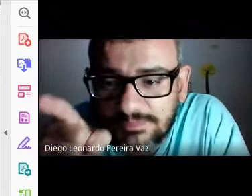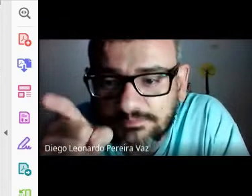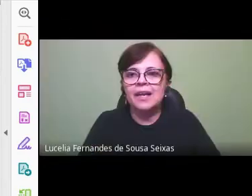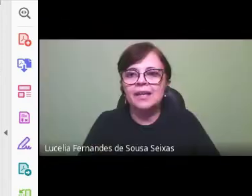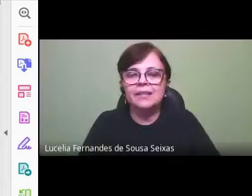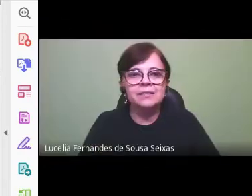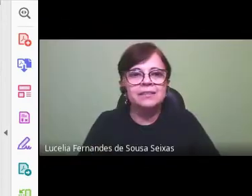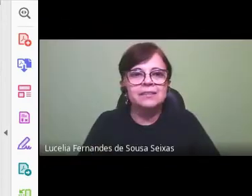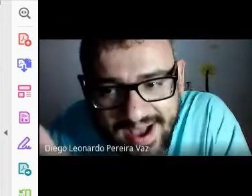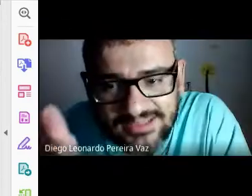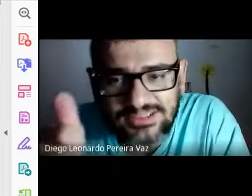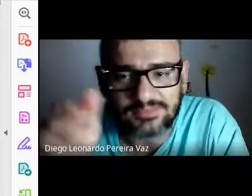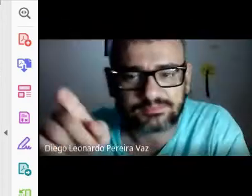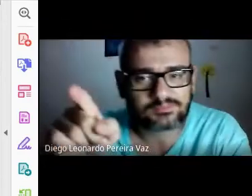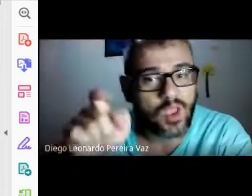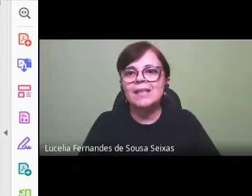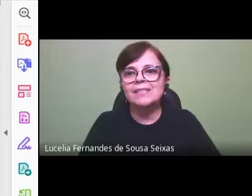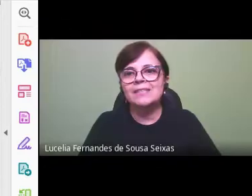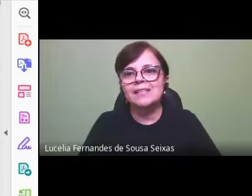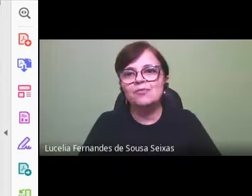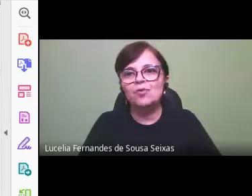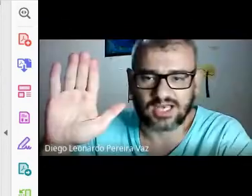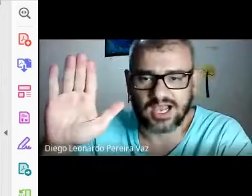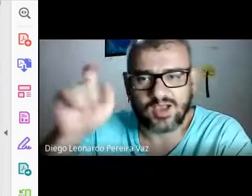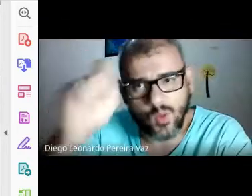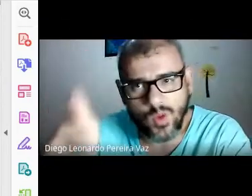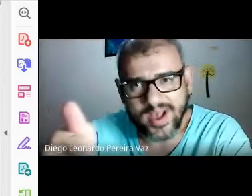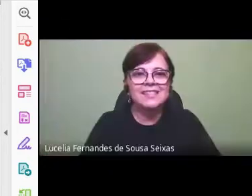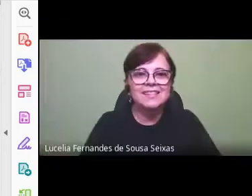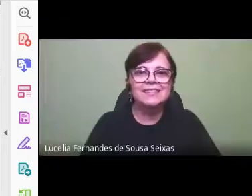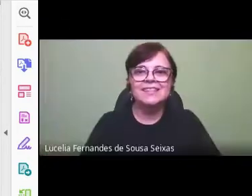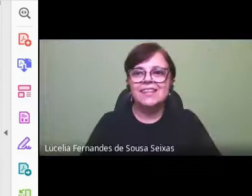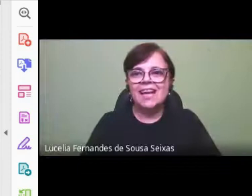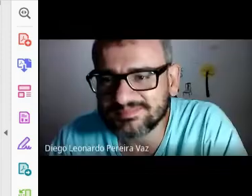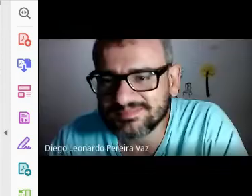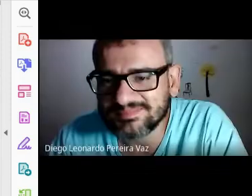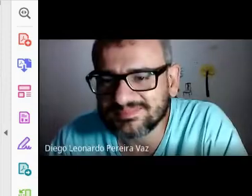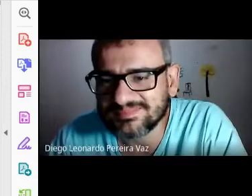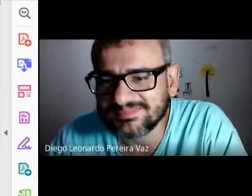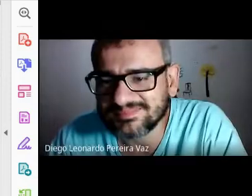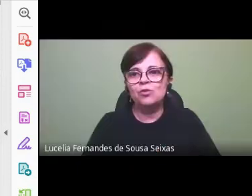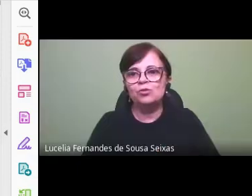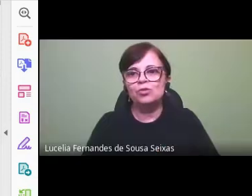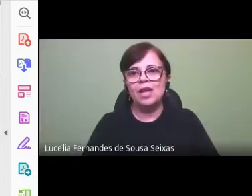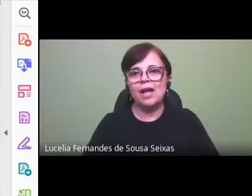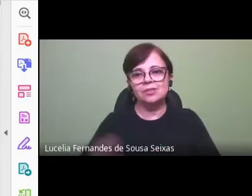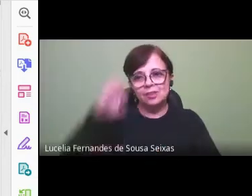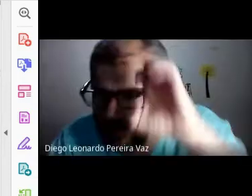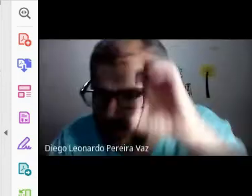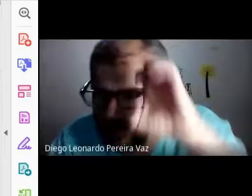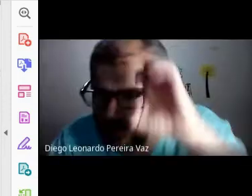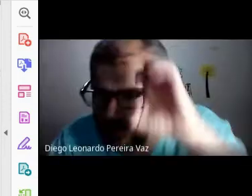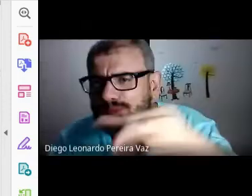Não é esse. Andréa. Quase. É quase. Quase. André escreveu nervoso no